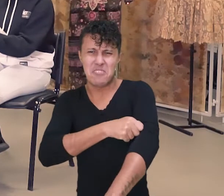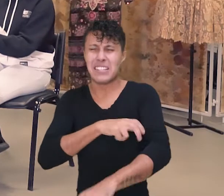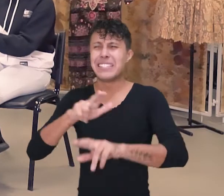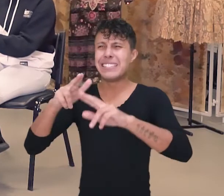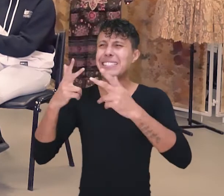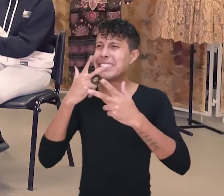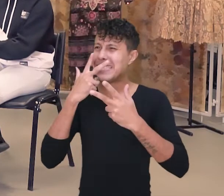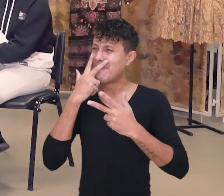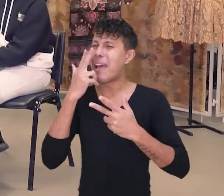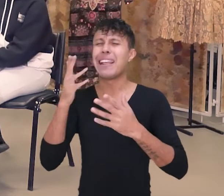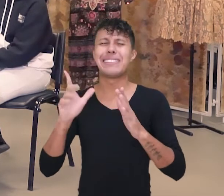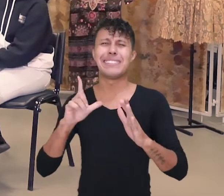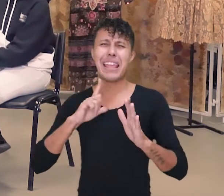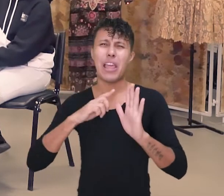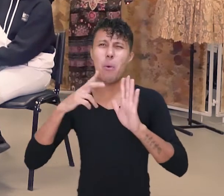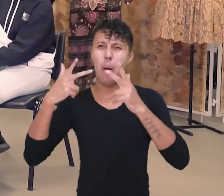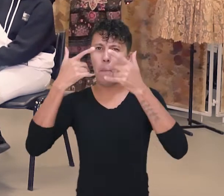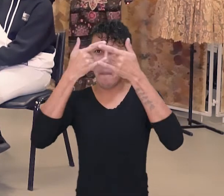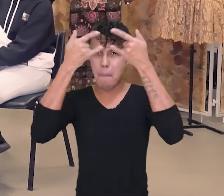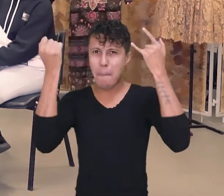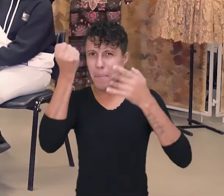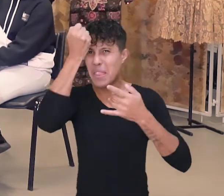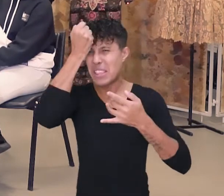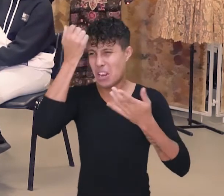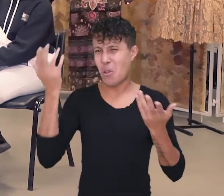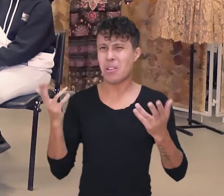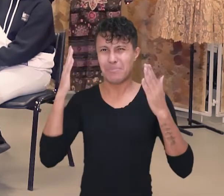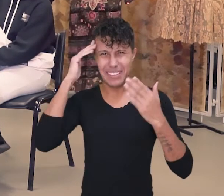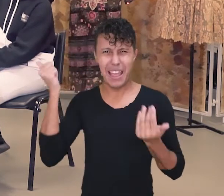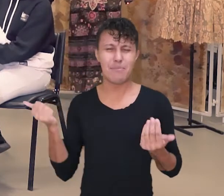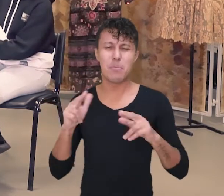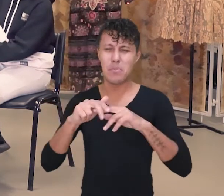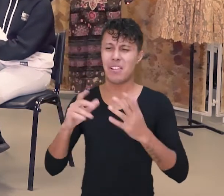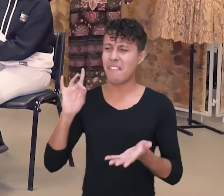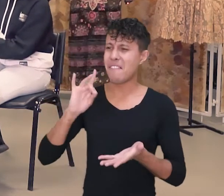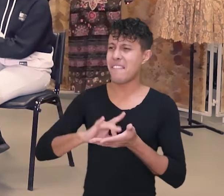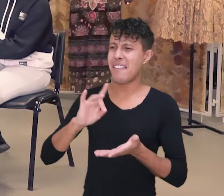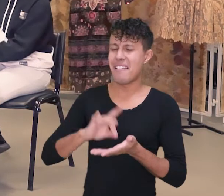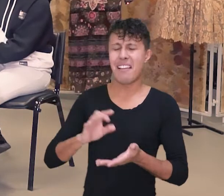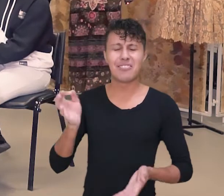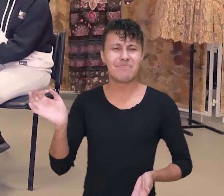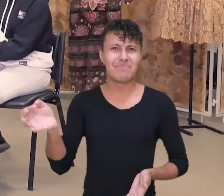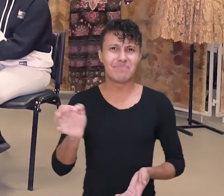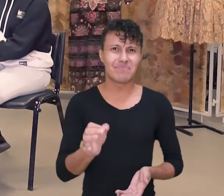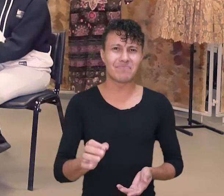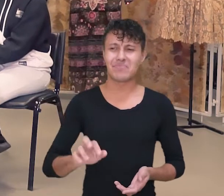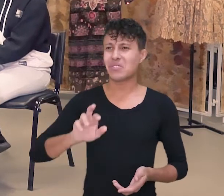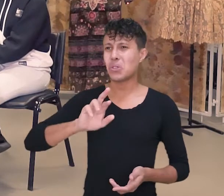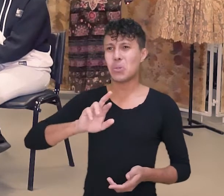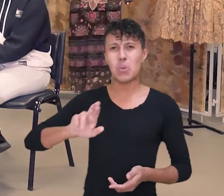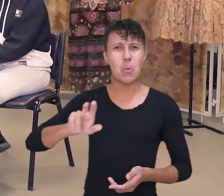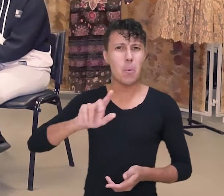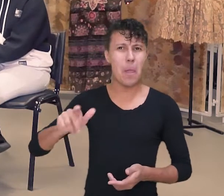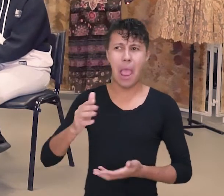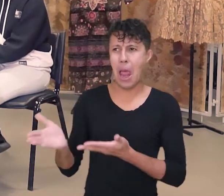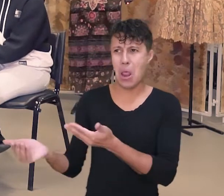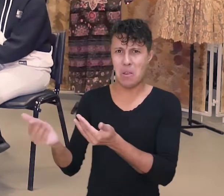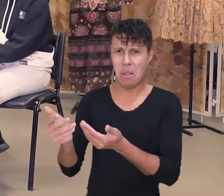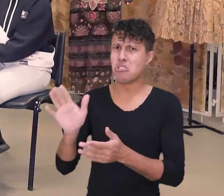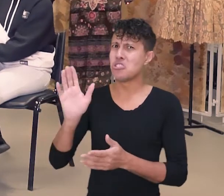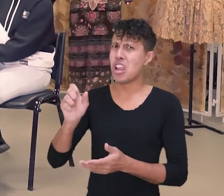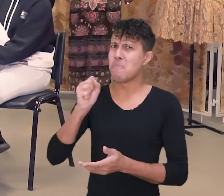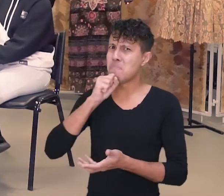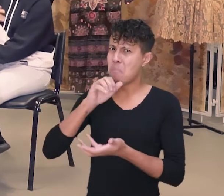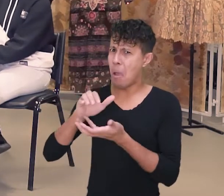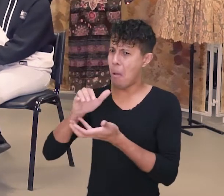estereótipo, sabe? Ao jovem. E eu queria te perguntar, assim, porque na real mesmo, eles não eram tão jovens assim, né?